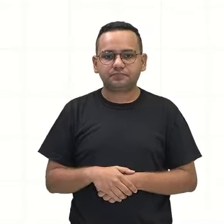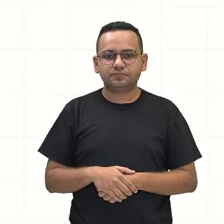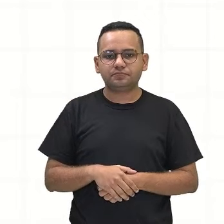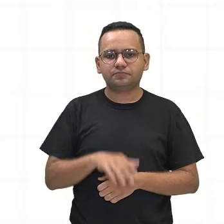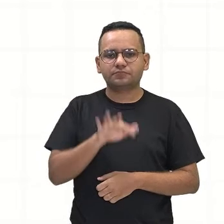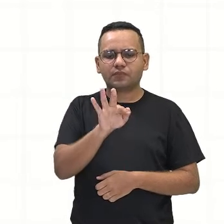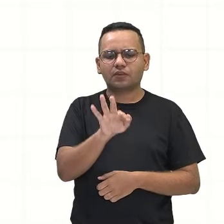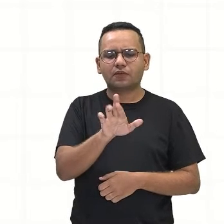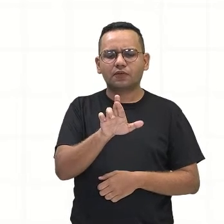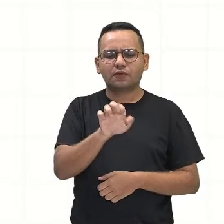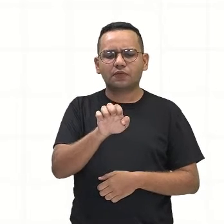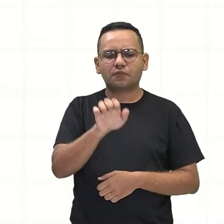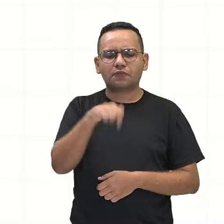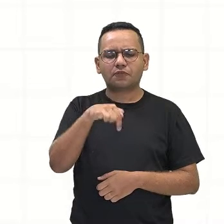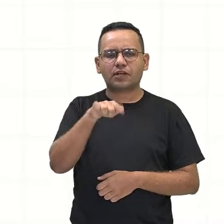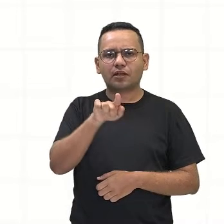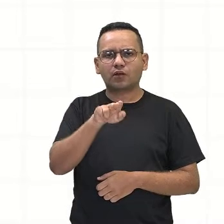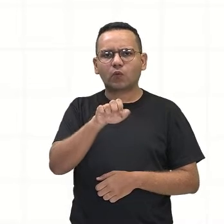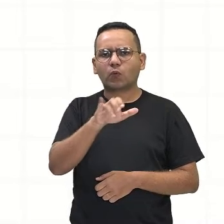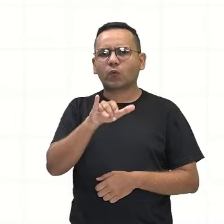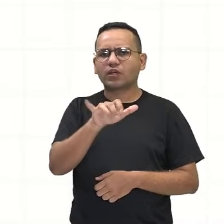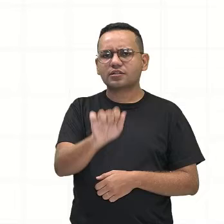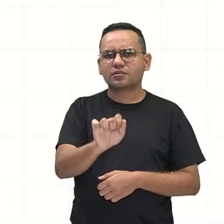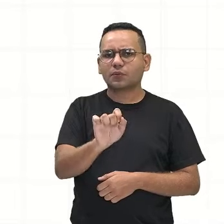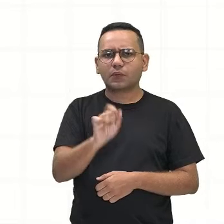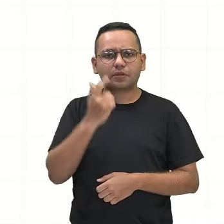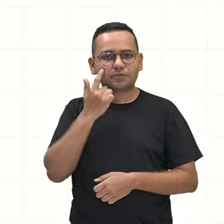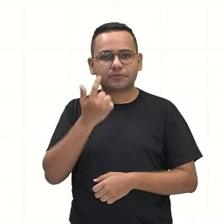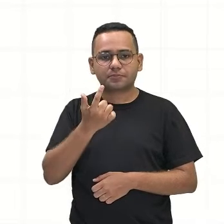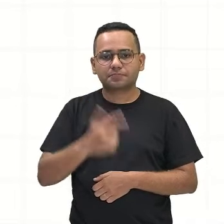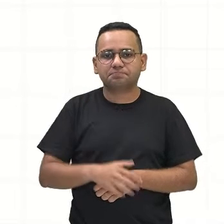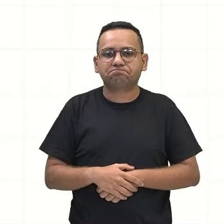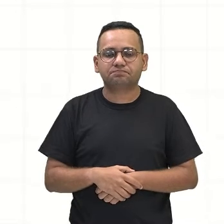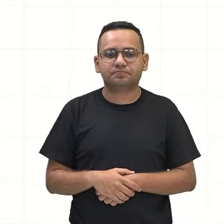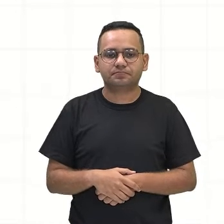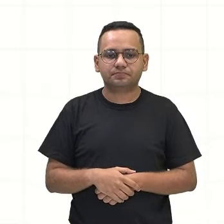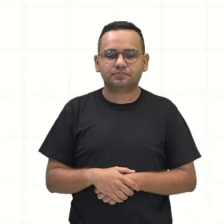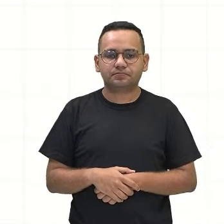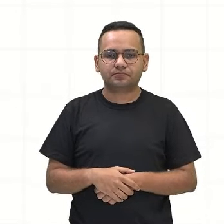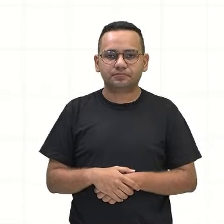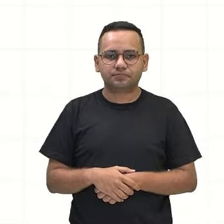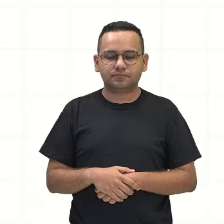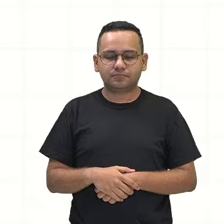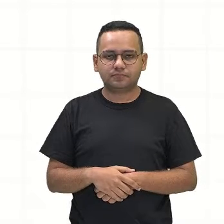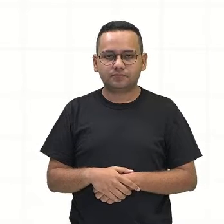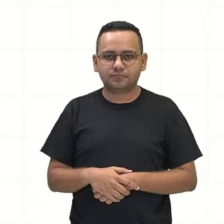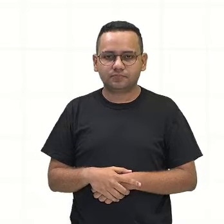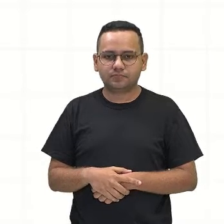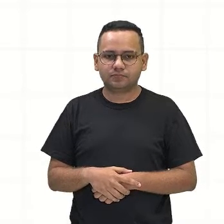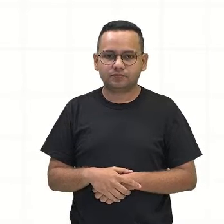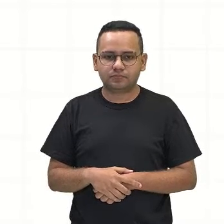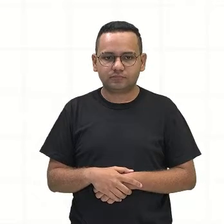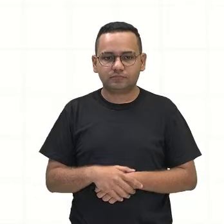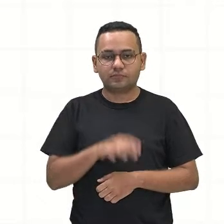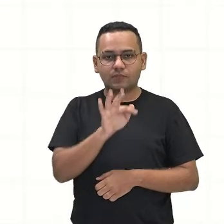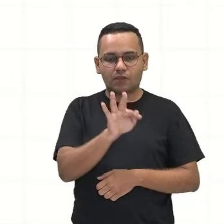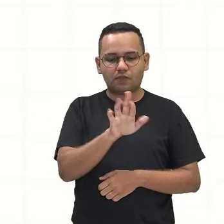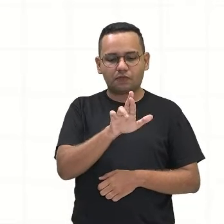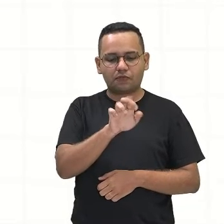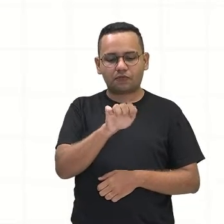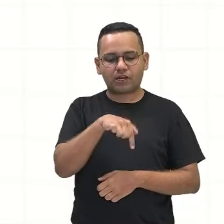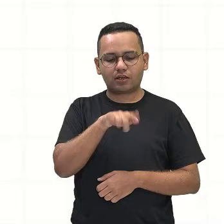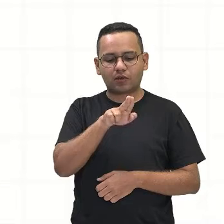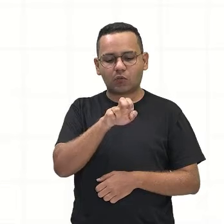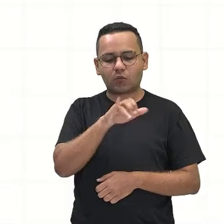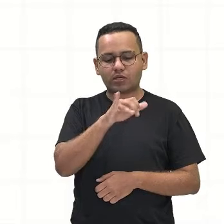Então agora nós vamos aprender o que são as frequências de uma pesquisa. E aí nós temos a frequência